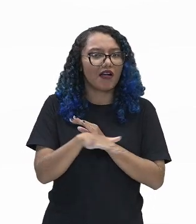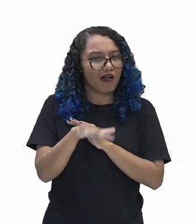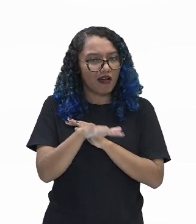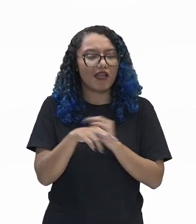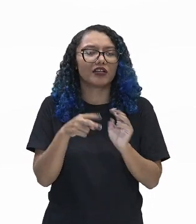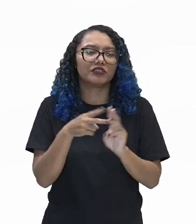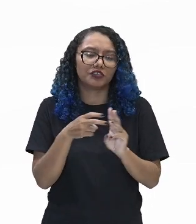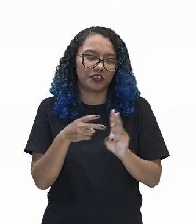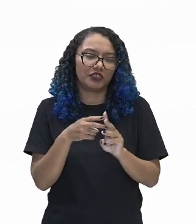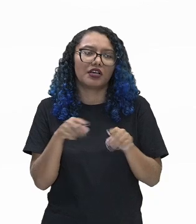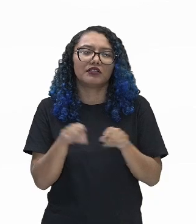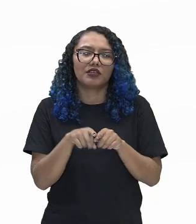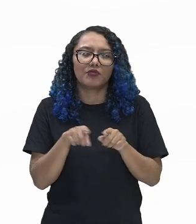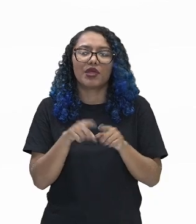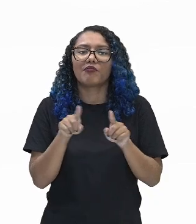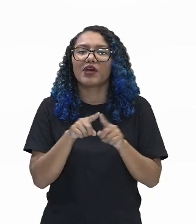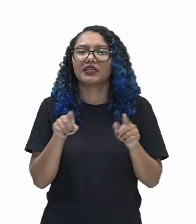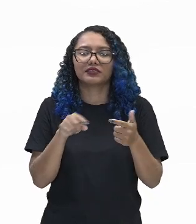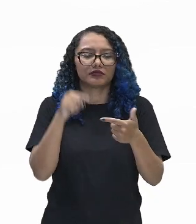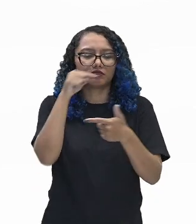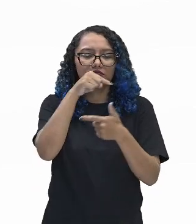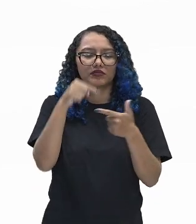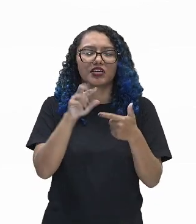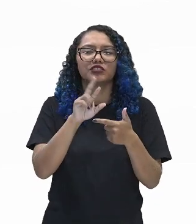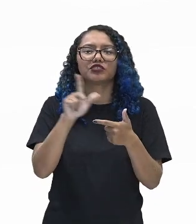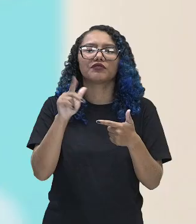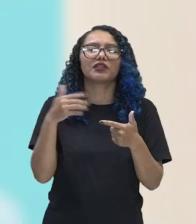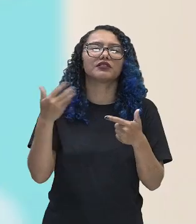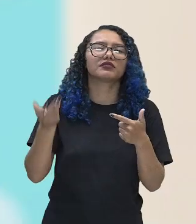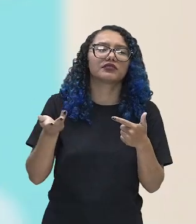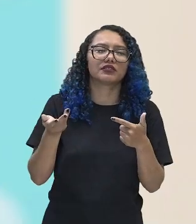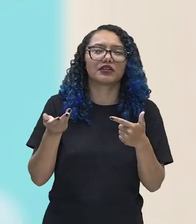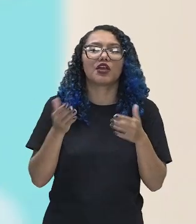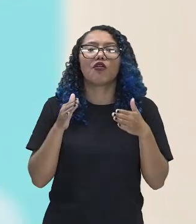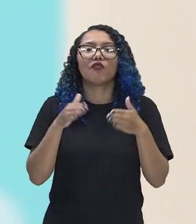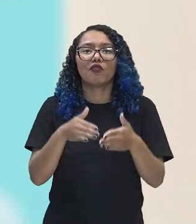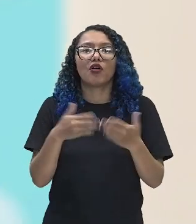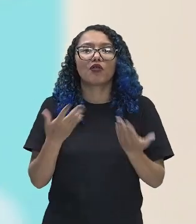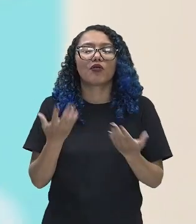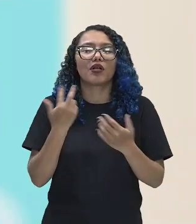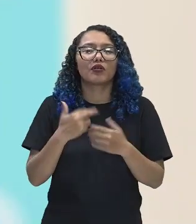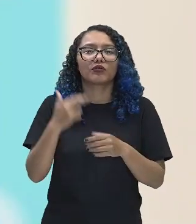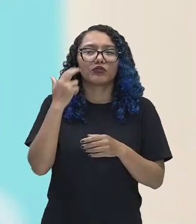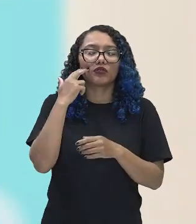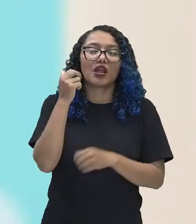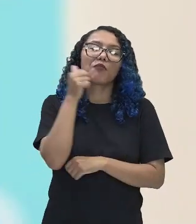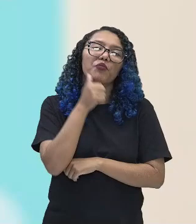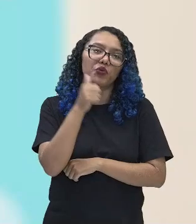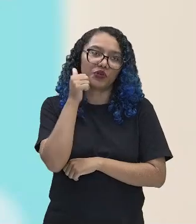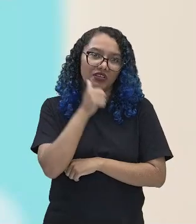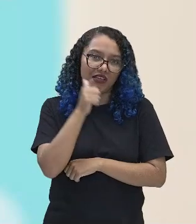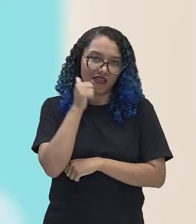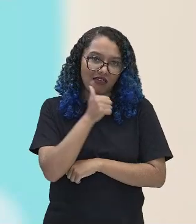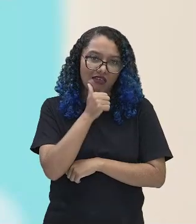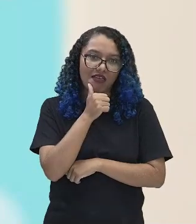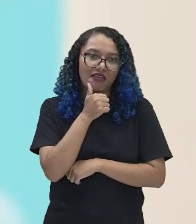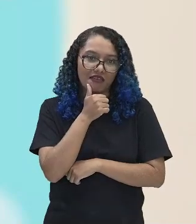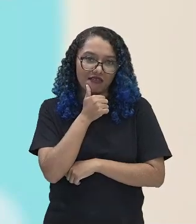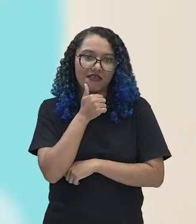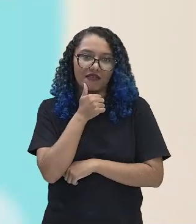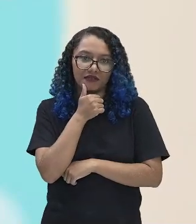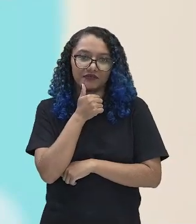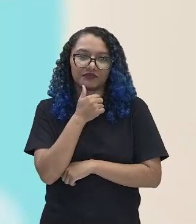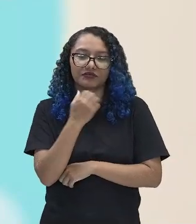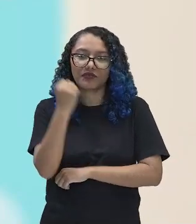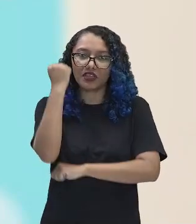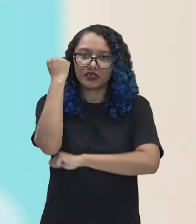entre ela e a Graça é que ela vai falar da cultura da mulher, ok? Ela vai se voltar ali como forma de resistência